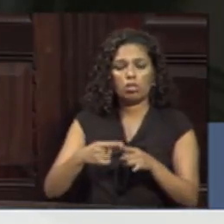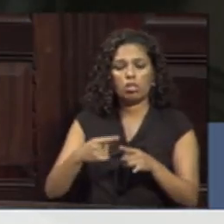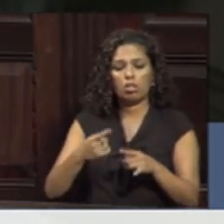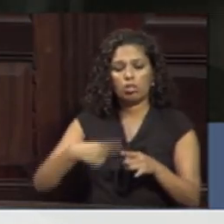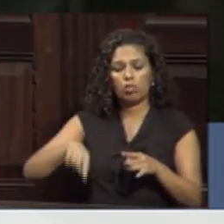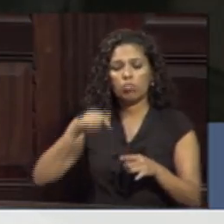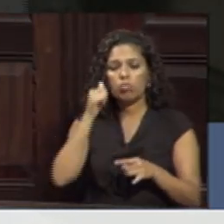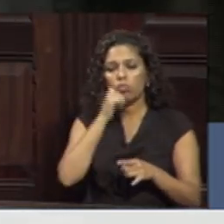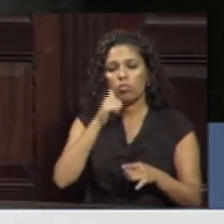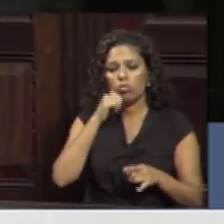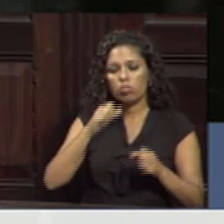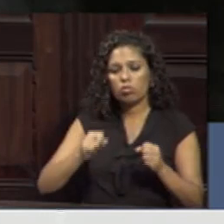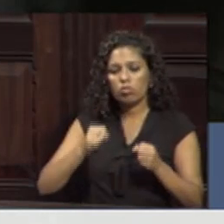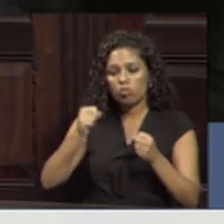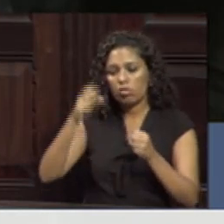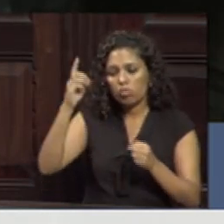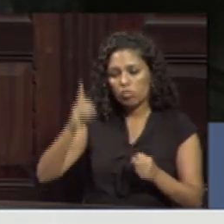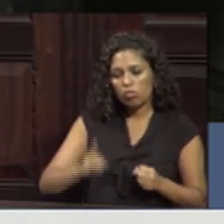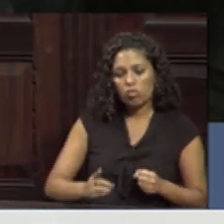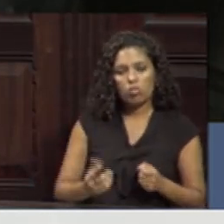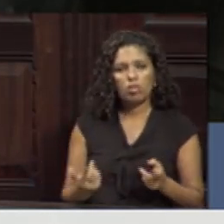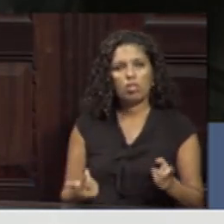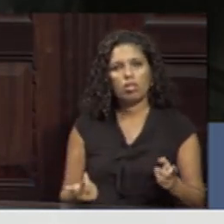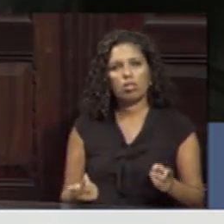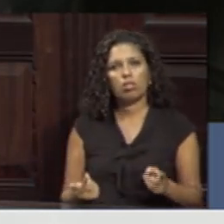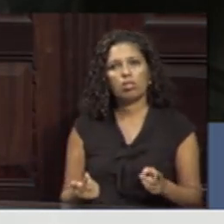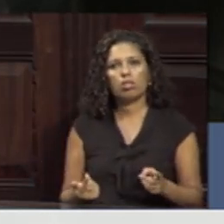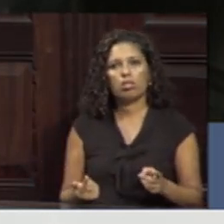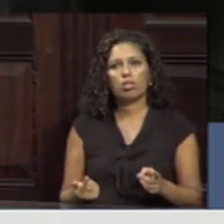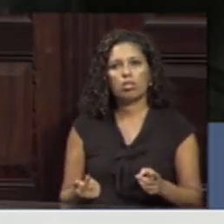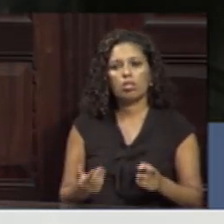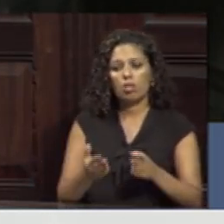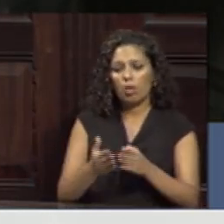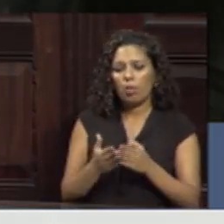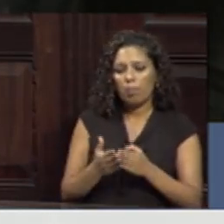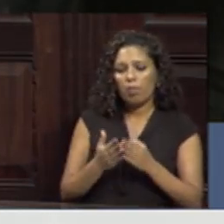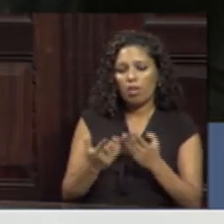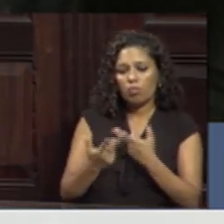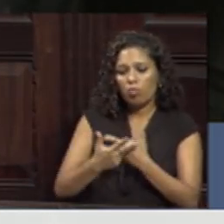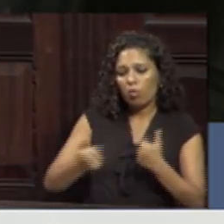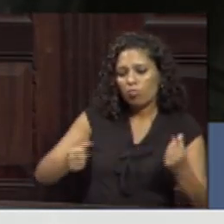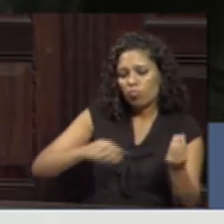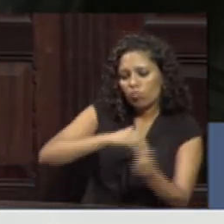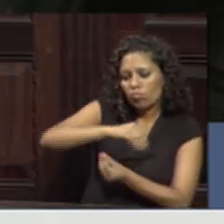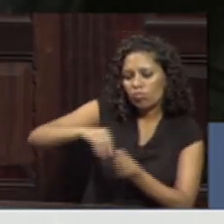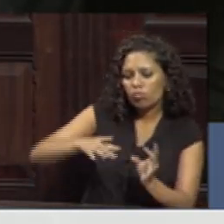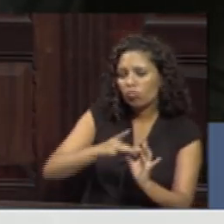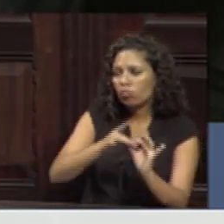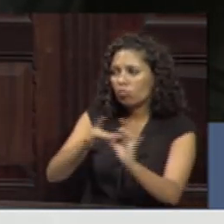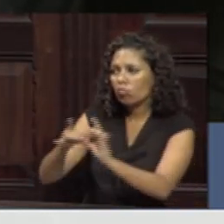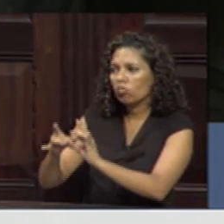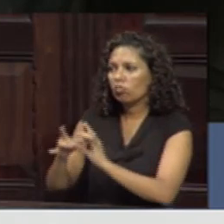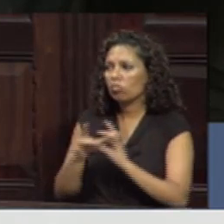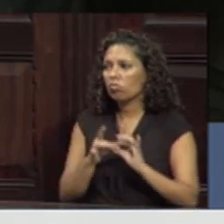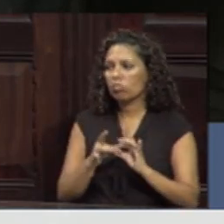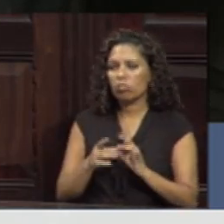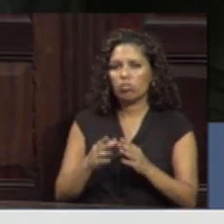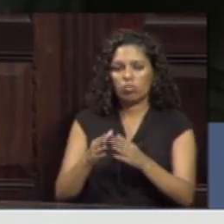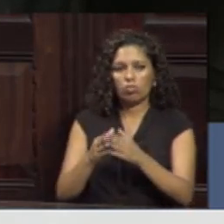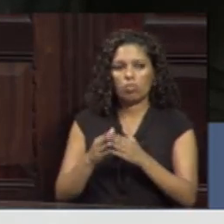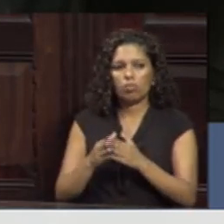direitos, que luta pela diversidade, que luta